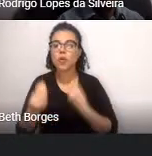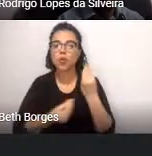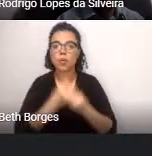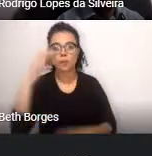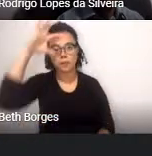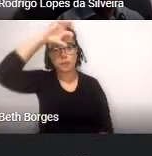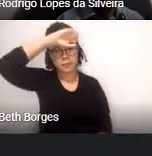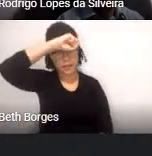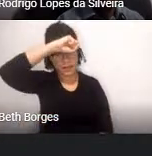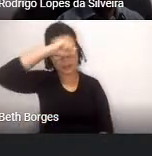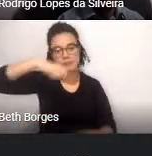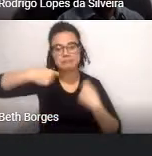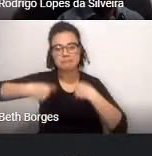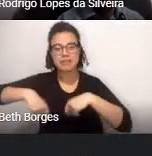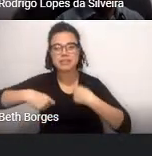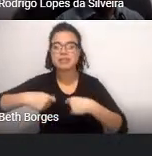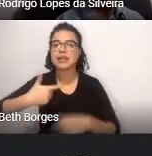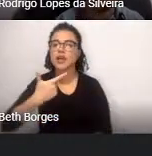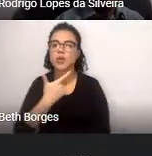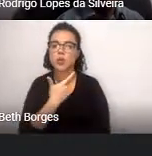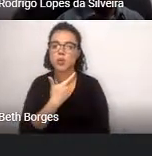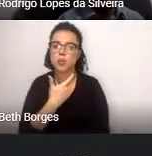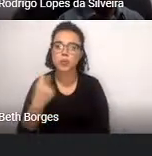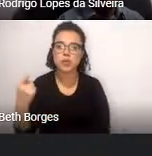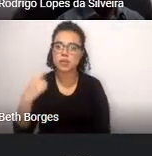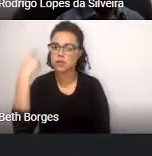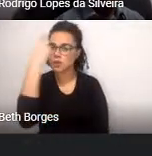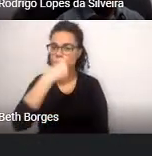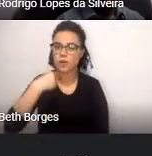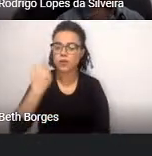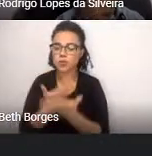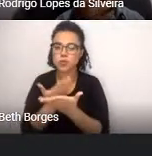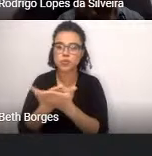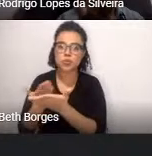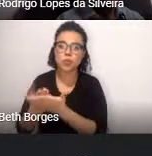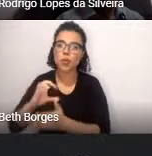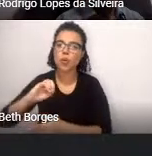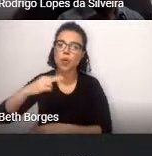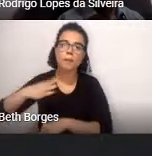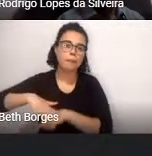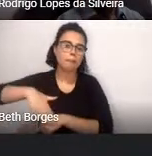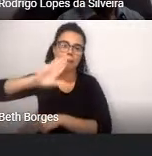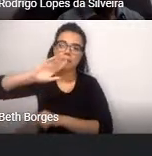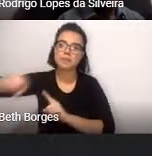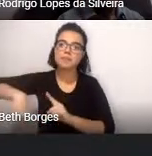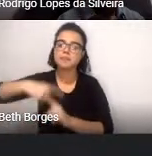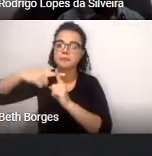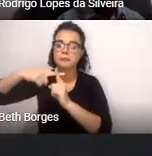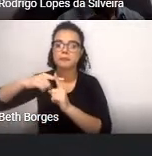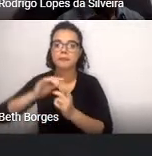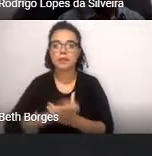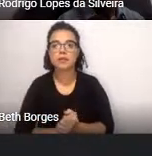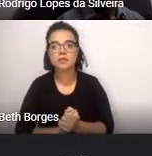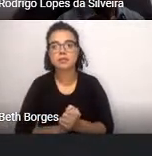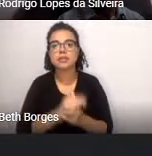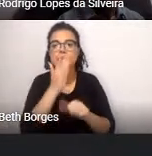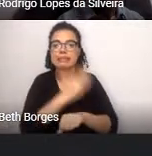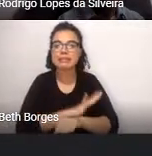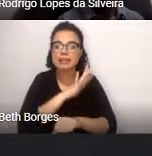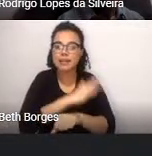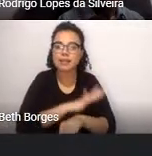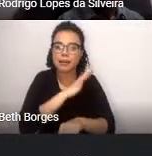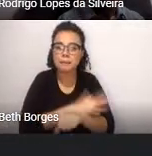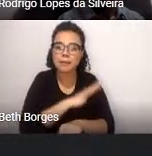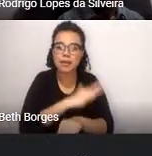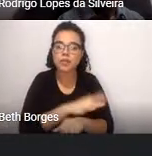tá? E de treinamento da minha parte para o cliente no mínimo 150